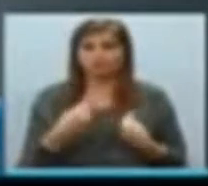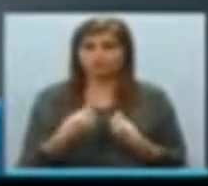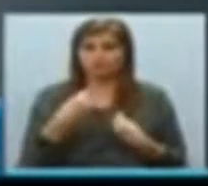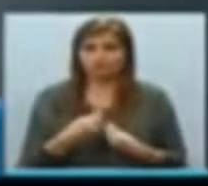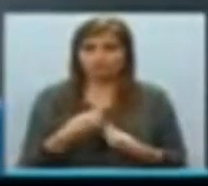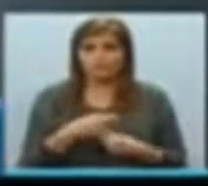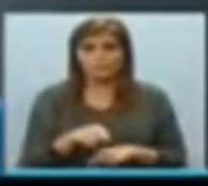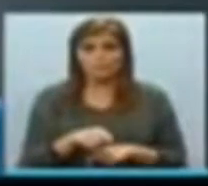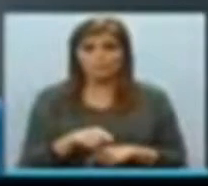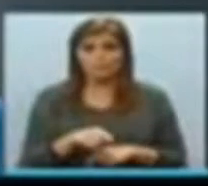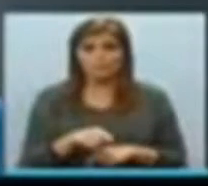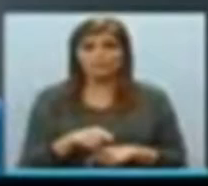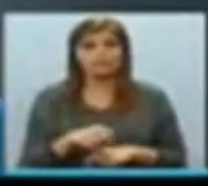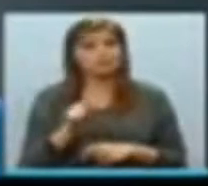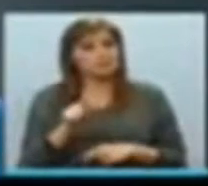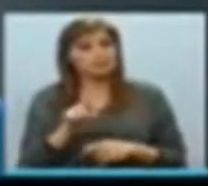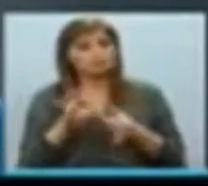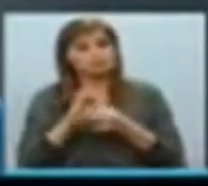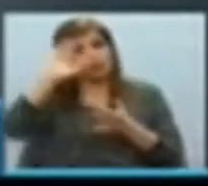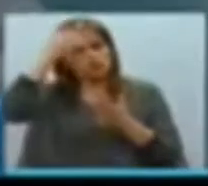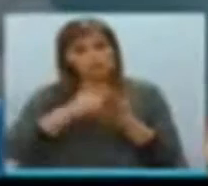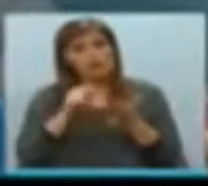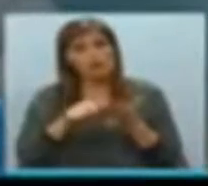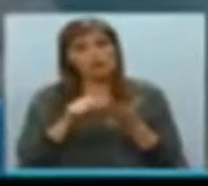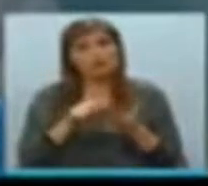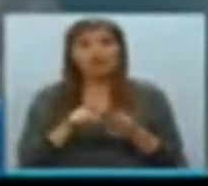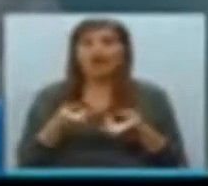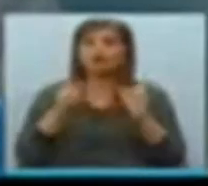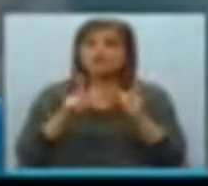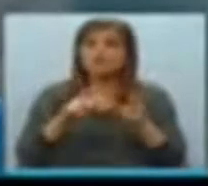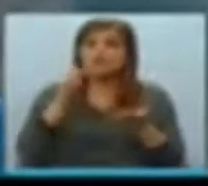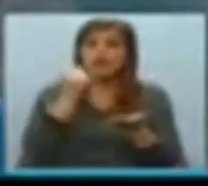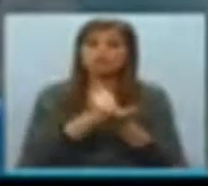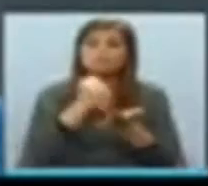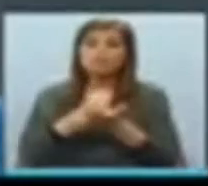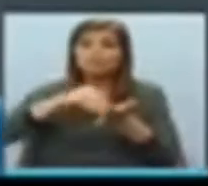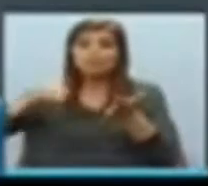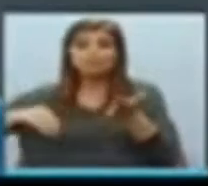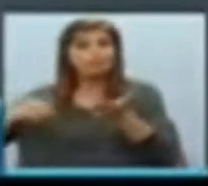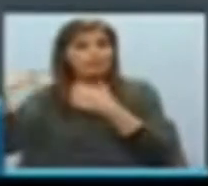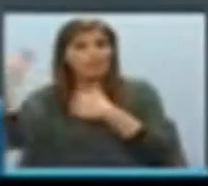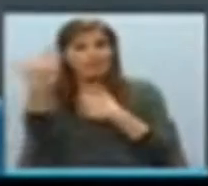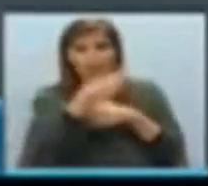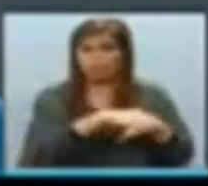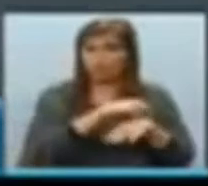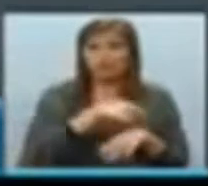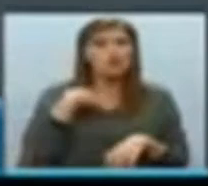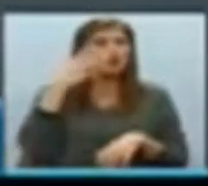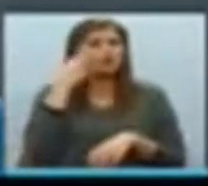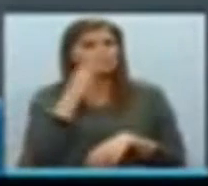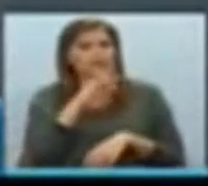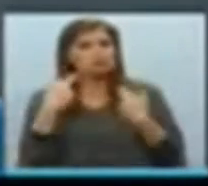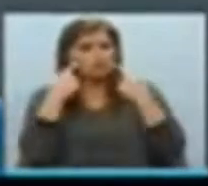português acredita que o consumidor procura um substituto muito mostrar o que as pessoas é um